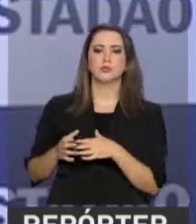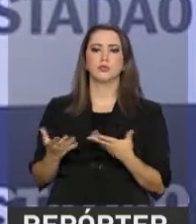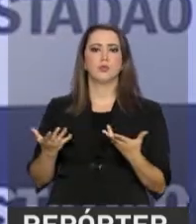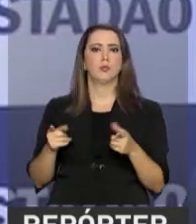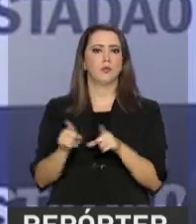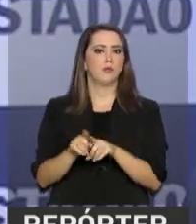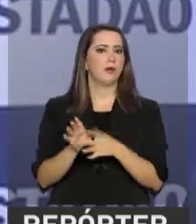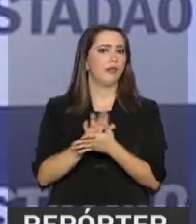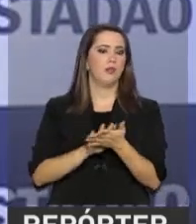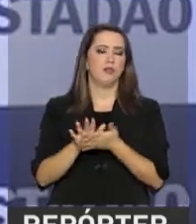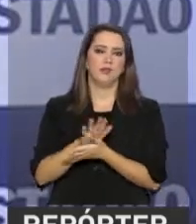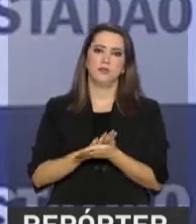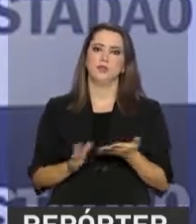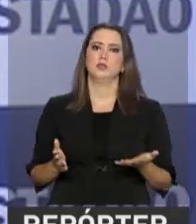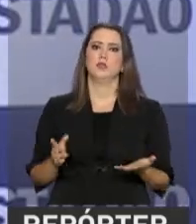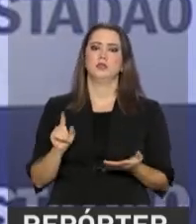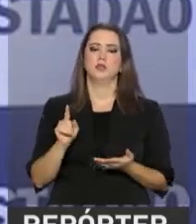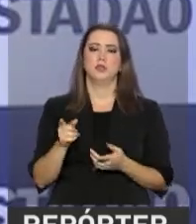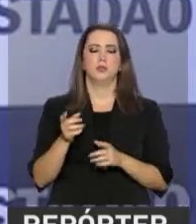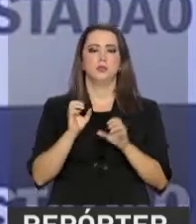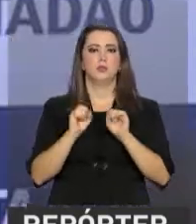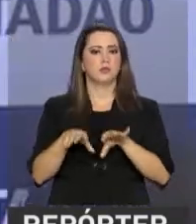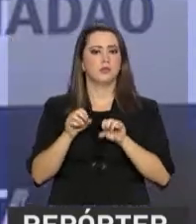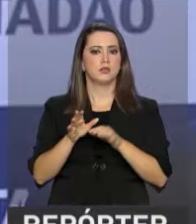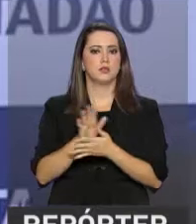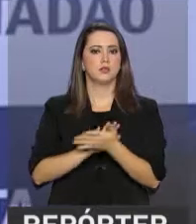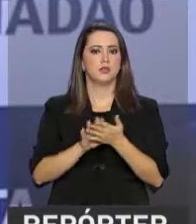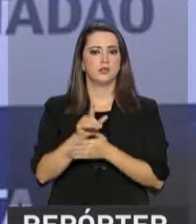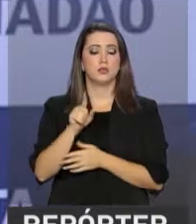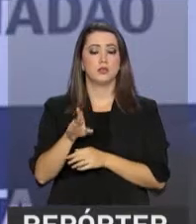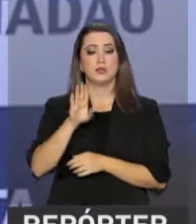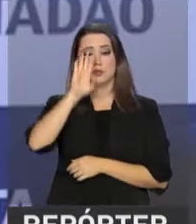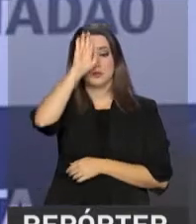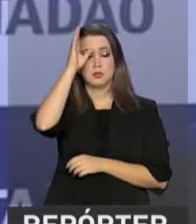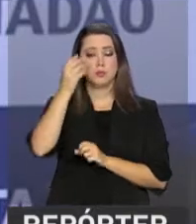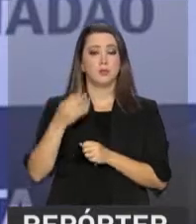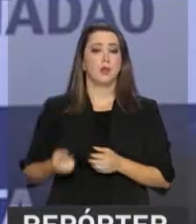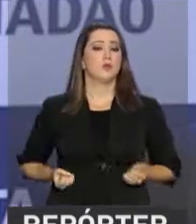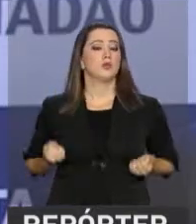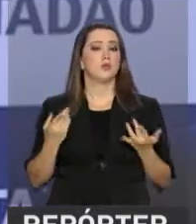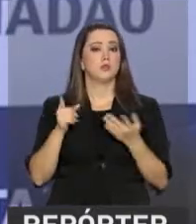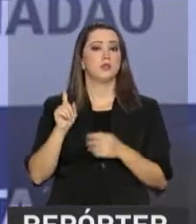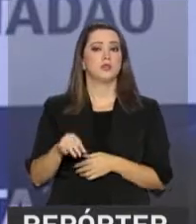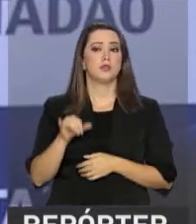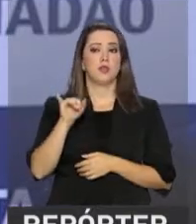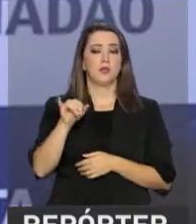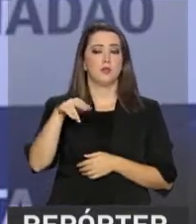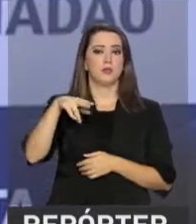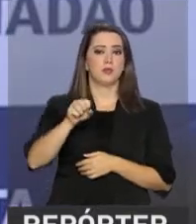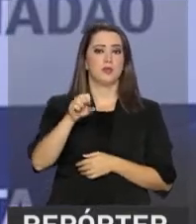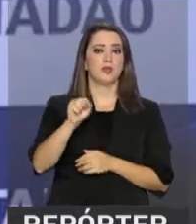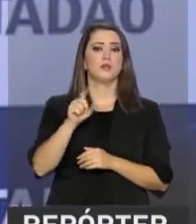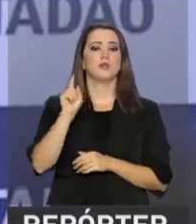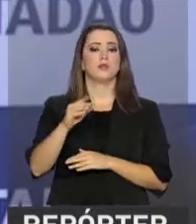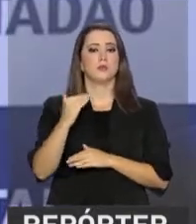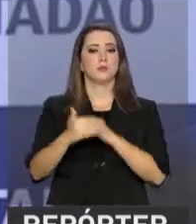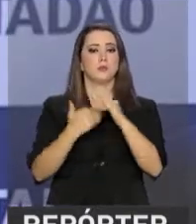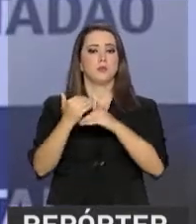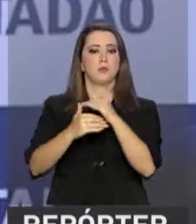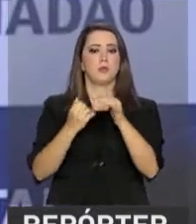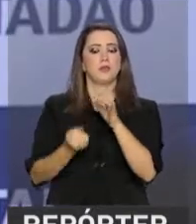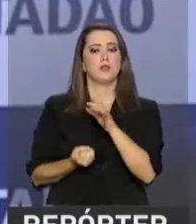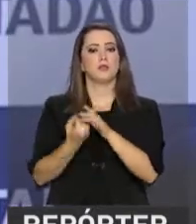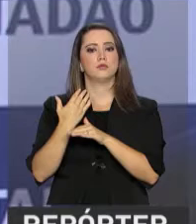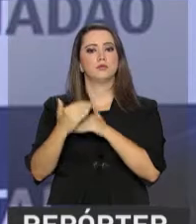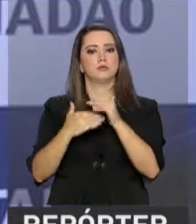sobra dinheiro pra educação não sobra dinheiro para a saúde principal despesa do governo é a previdência é a que mais cresce é aqui gera